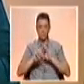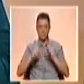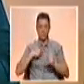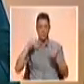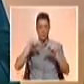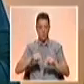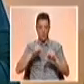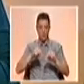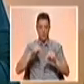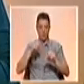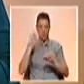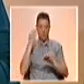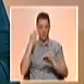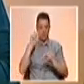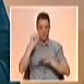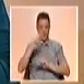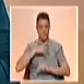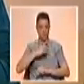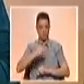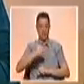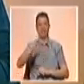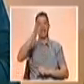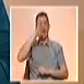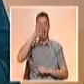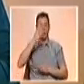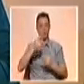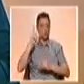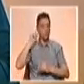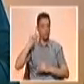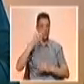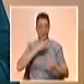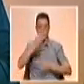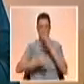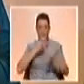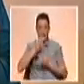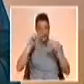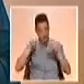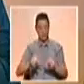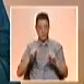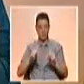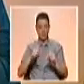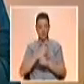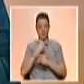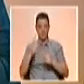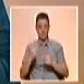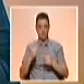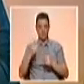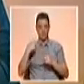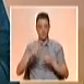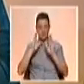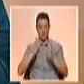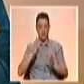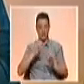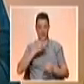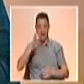Hoje estamos aqui a comemorar o Dia Mundial da Água e é muito importante que se fale destas questões, porque realmente já foi dito